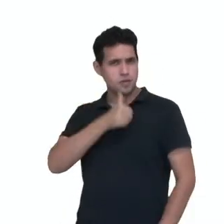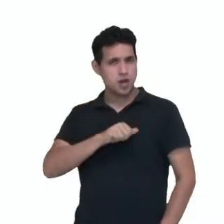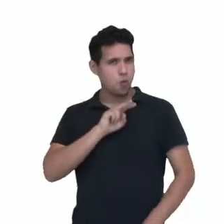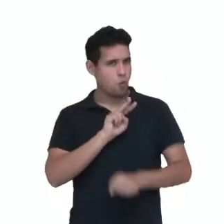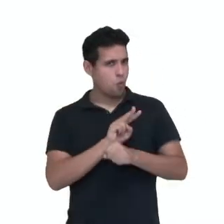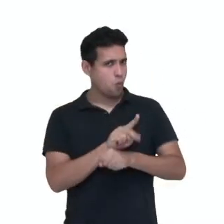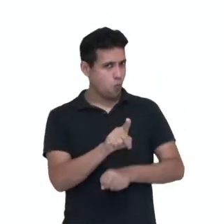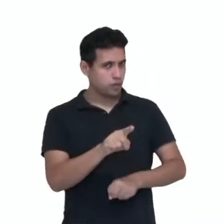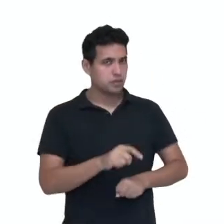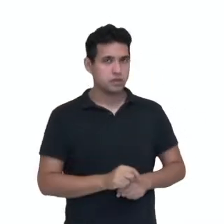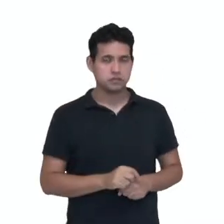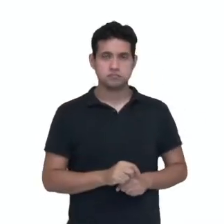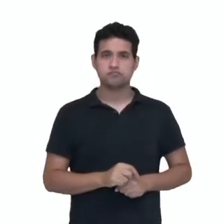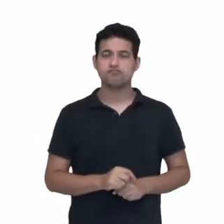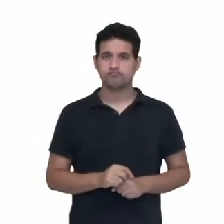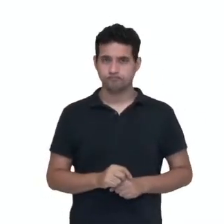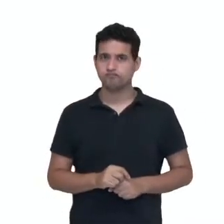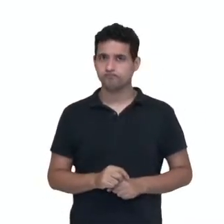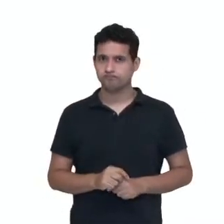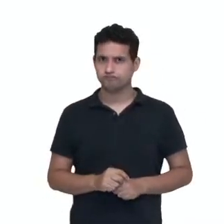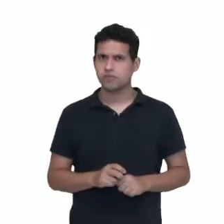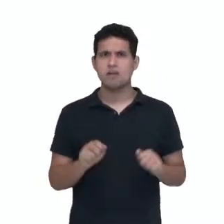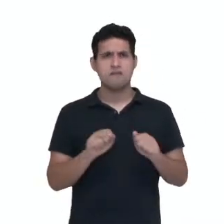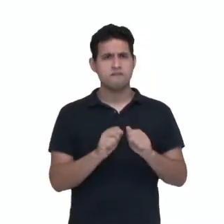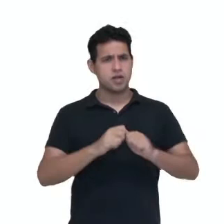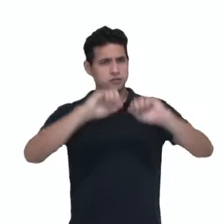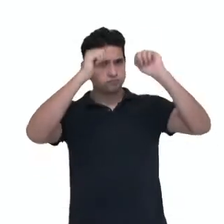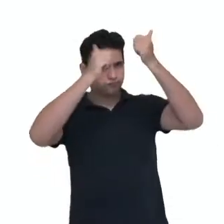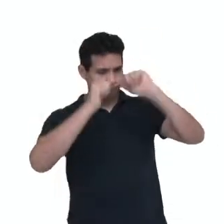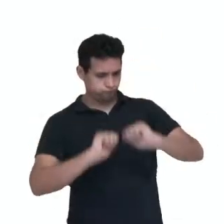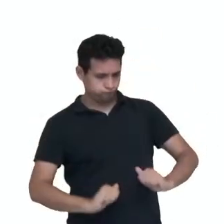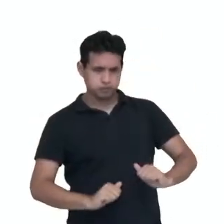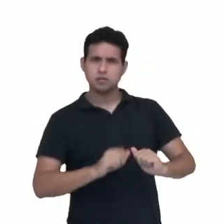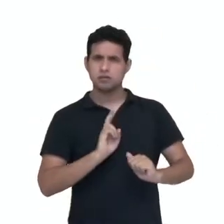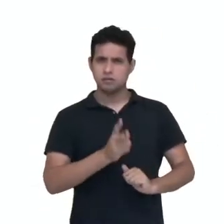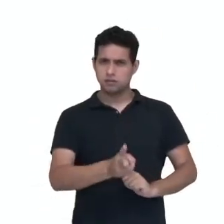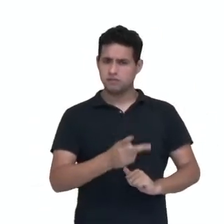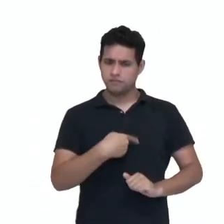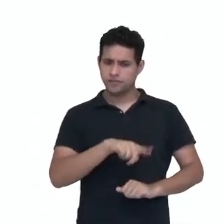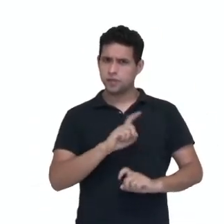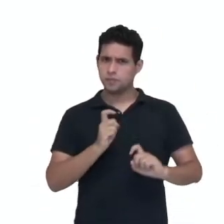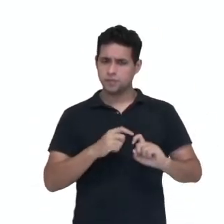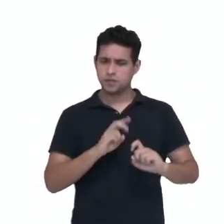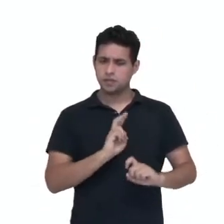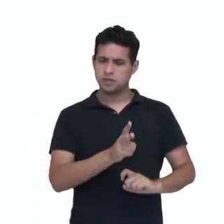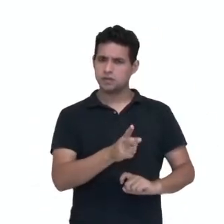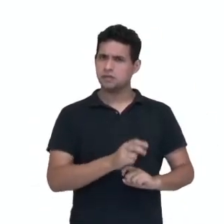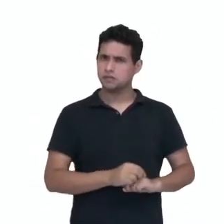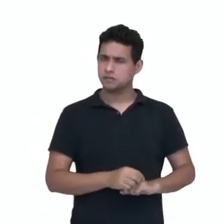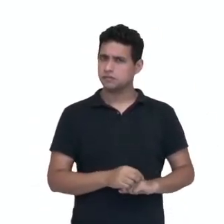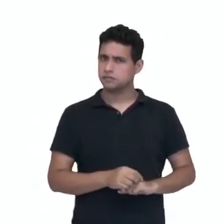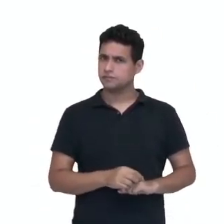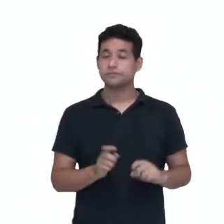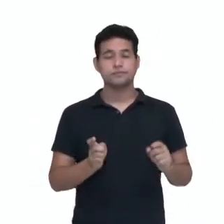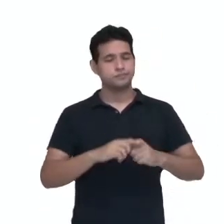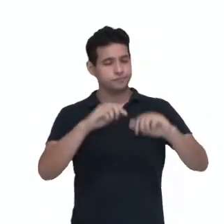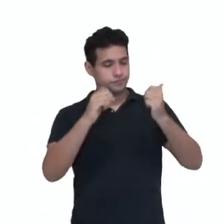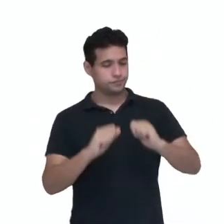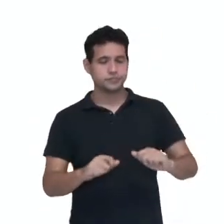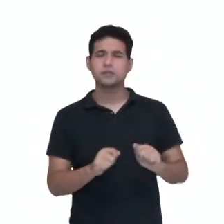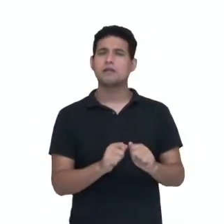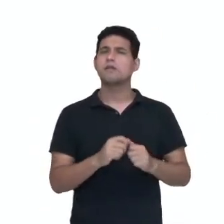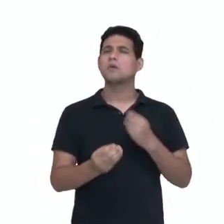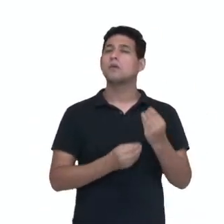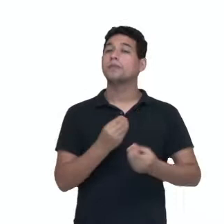cuidam, hacen al autoexamen e se van al médico. El autoexamen se deve realizar